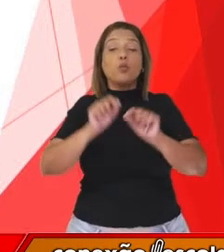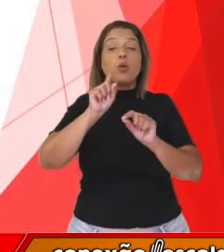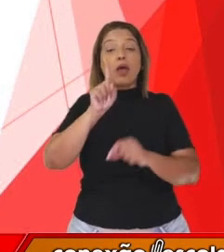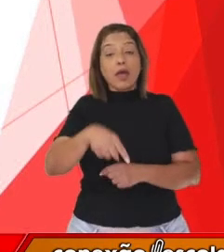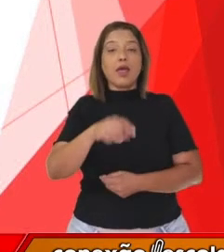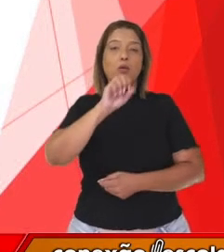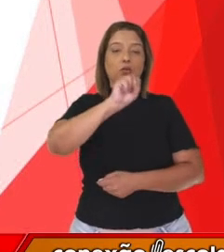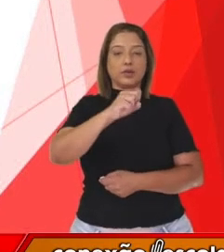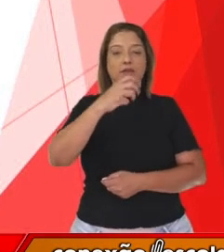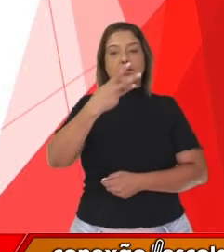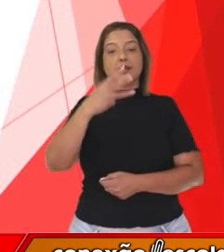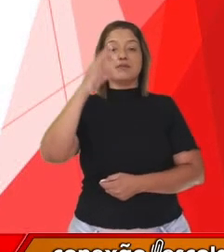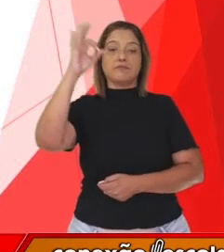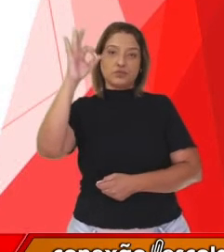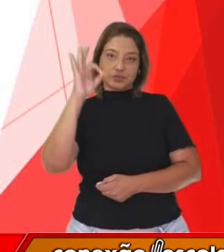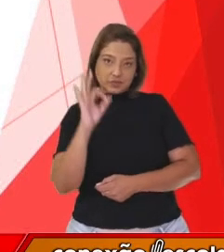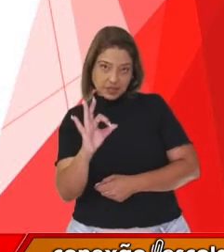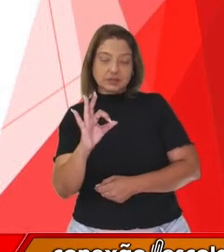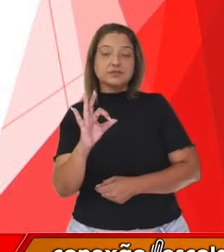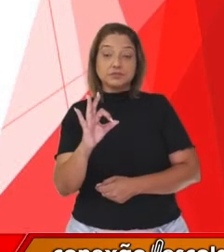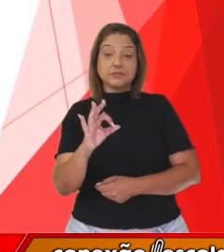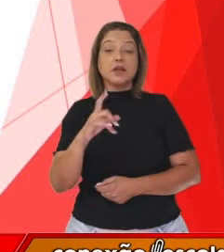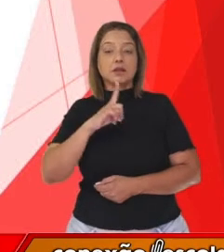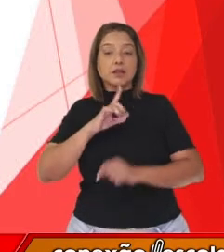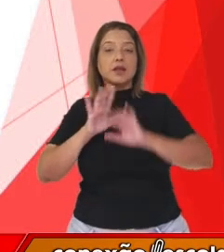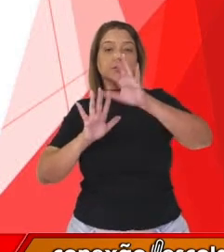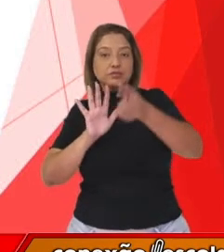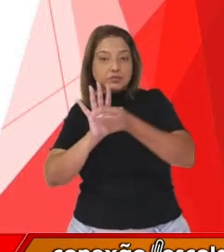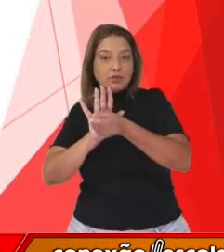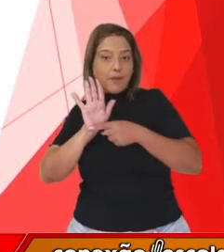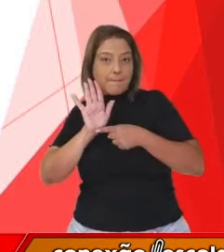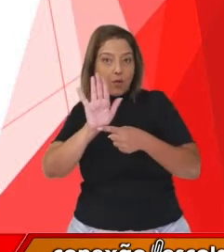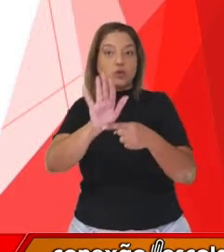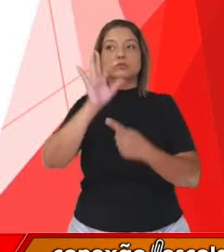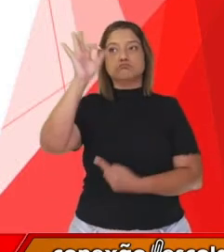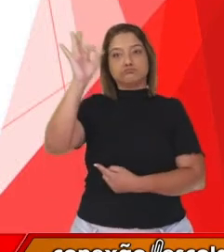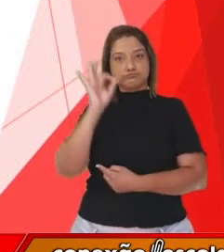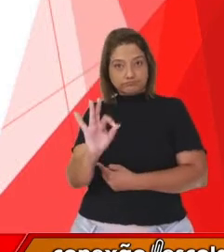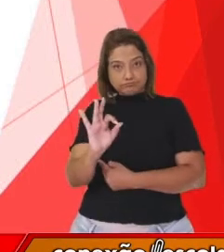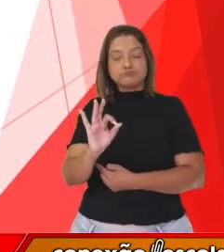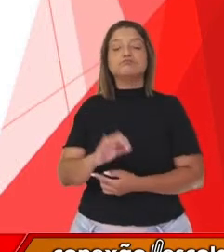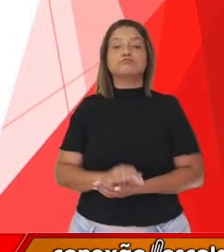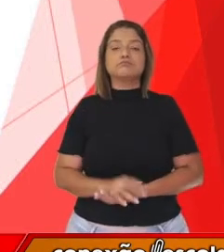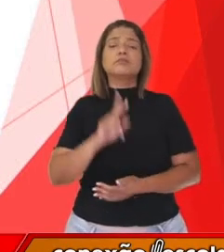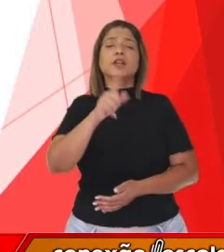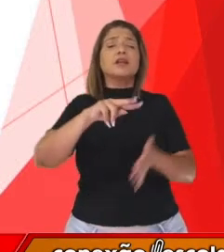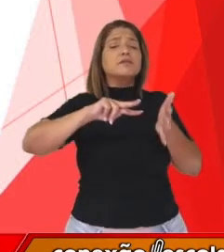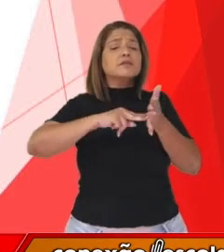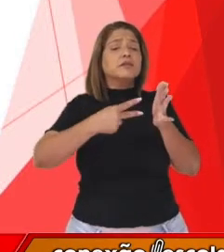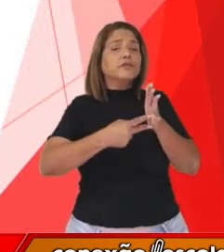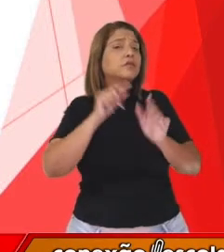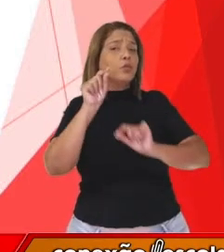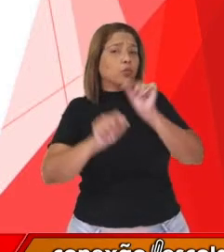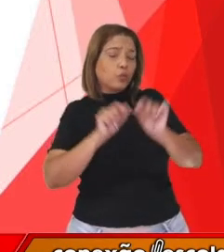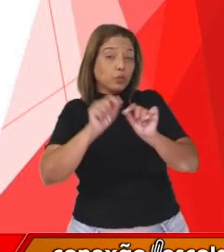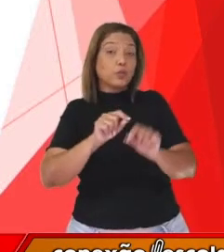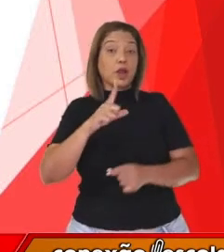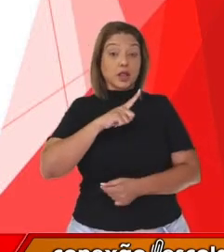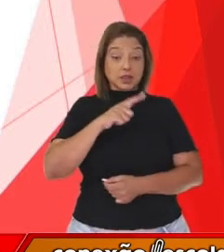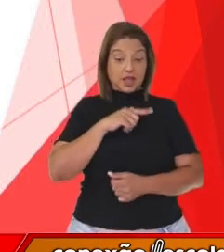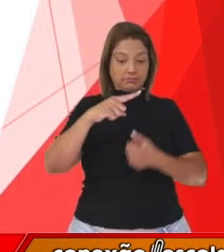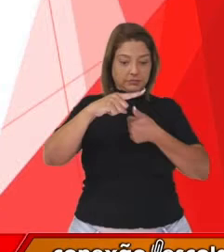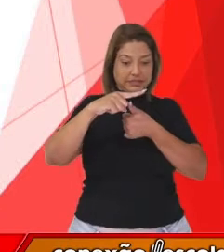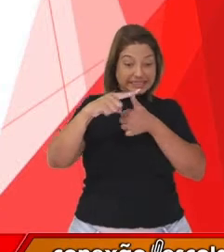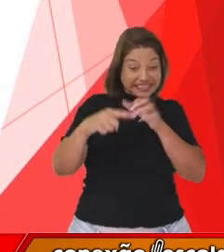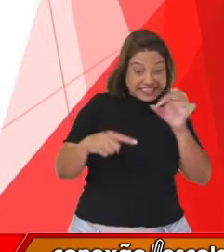83%, utilizando já o símbolo de porcentagem. Isso significa que a cada 100 litros